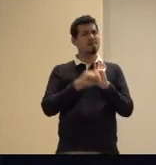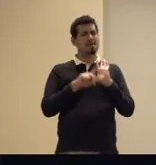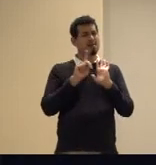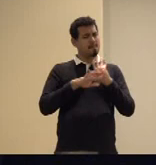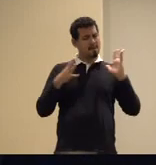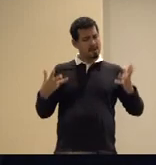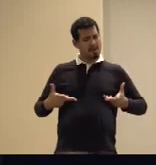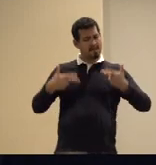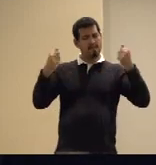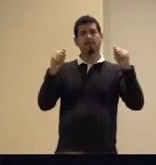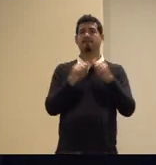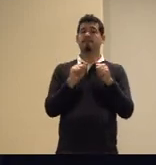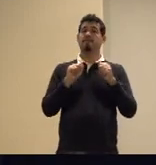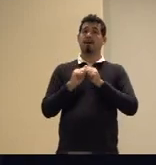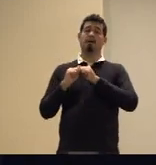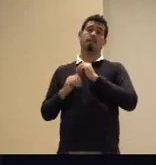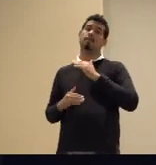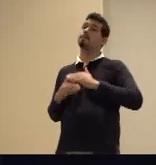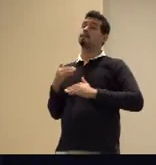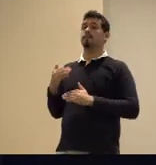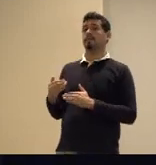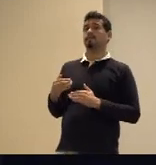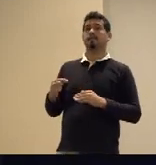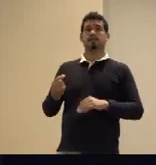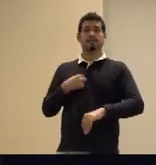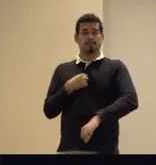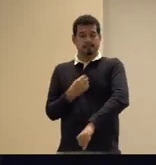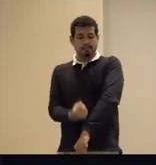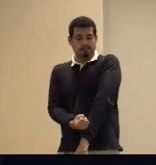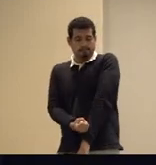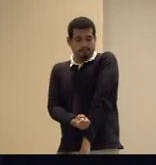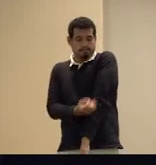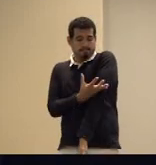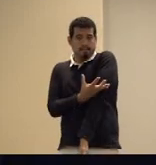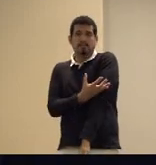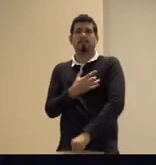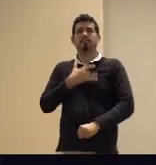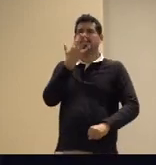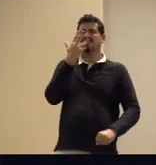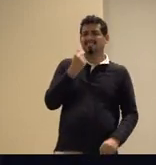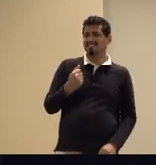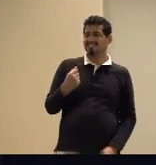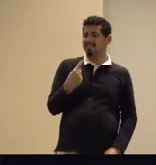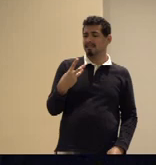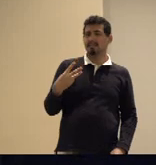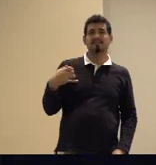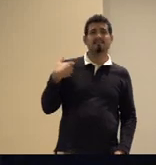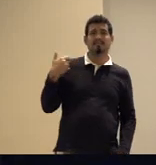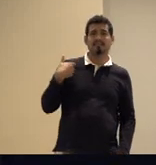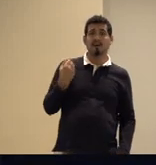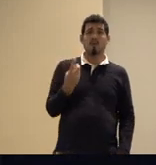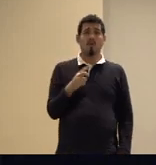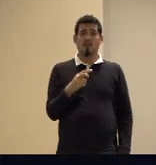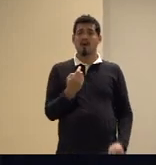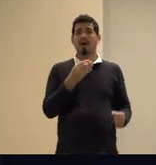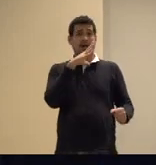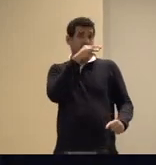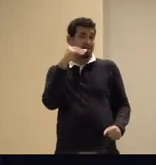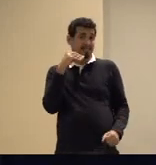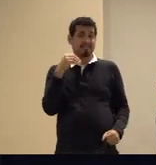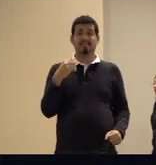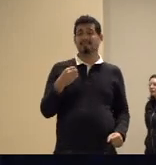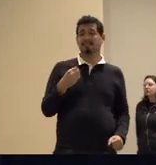ele saia dali. Me arrepia ver crianças de 13 anos, ou adolescentes de 13